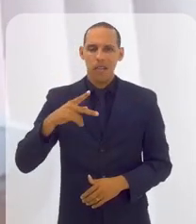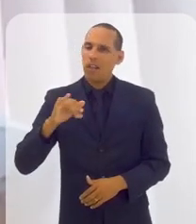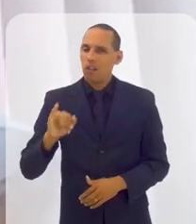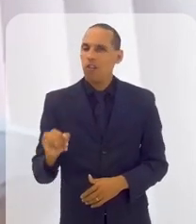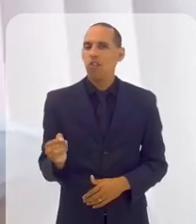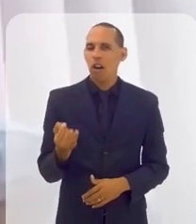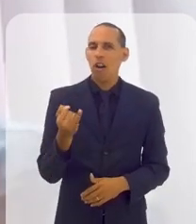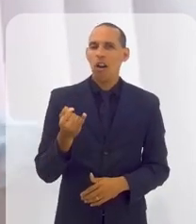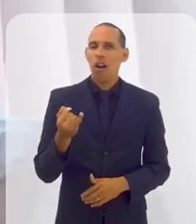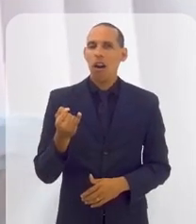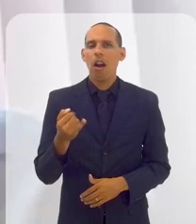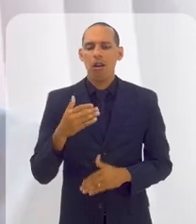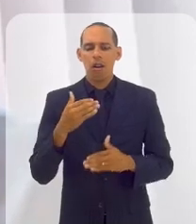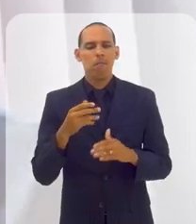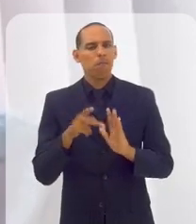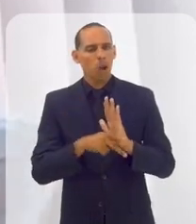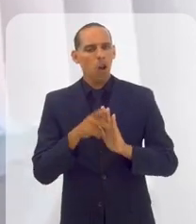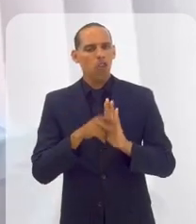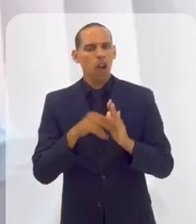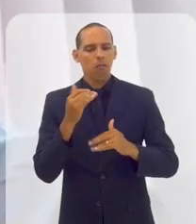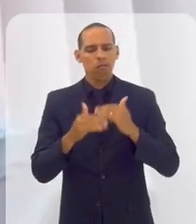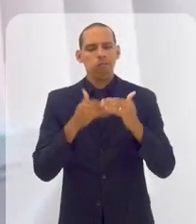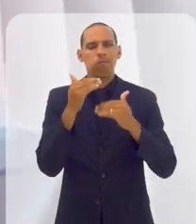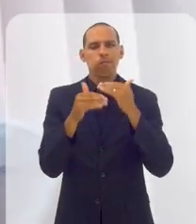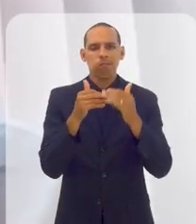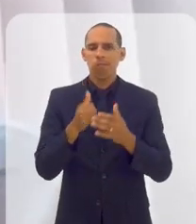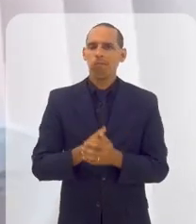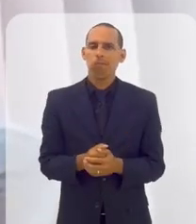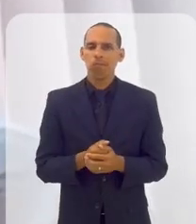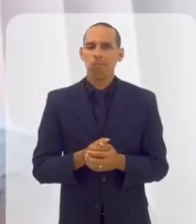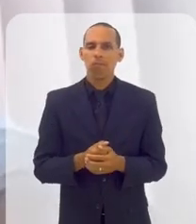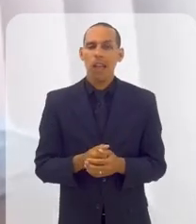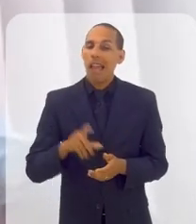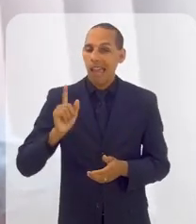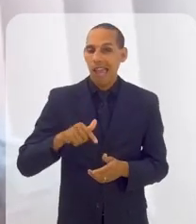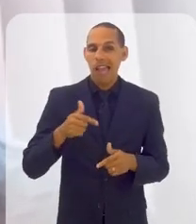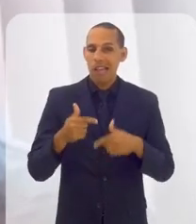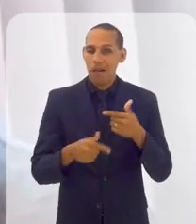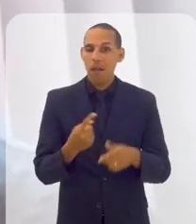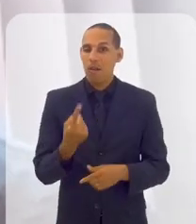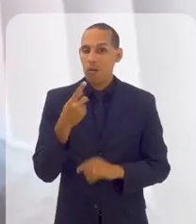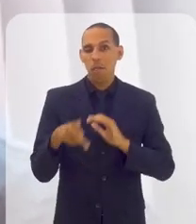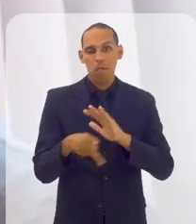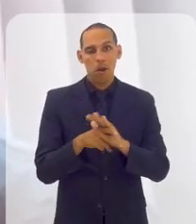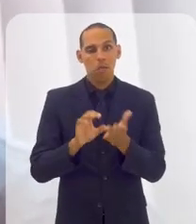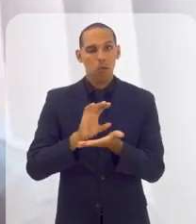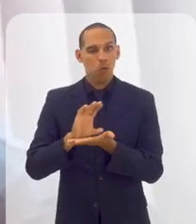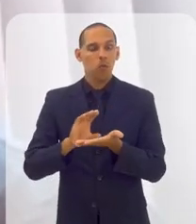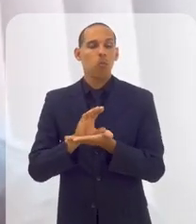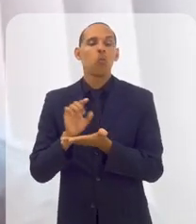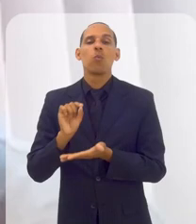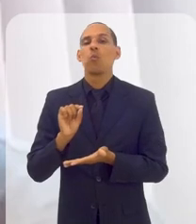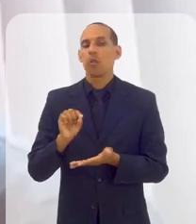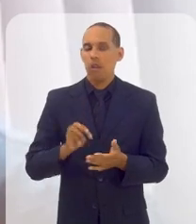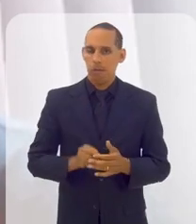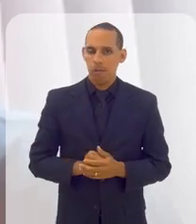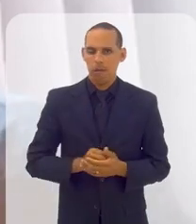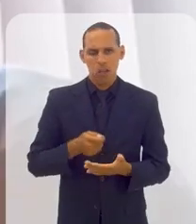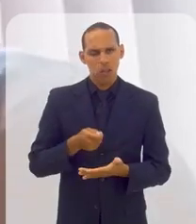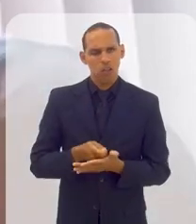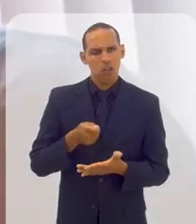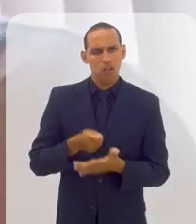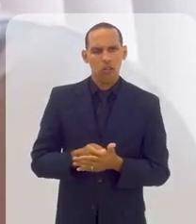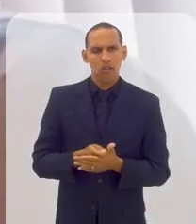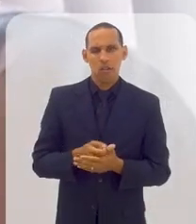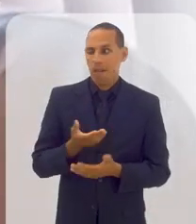pessoa jurídica, desenvolvendo o projeto, atuando o projeto. Um trabalho do Conselho